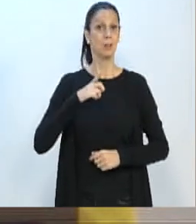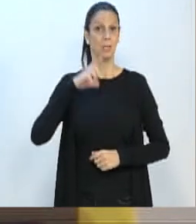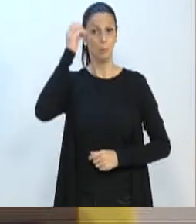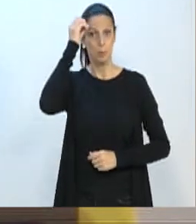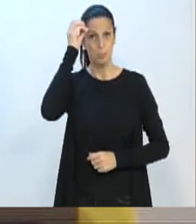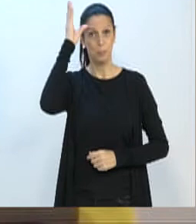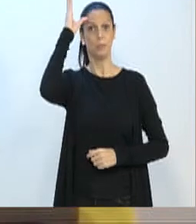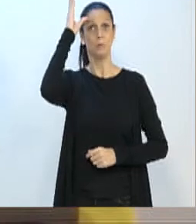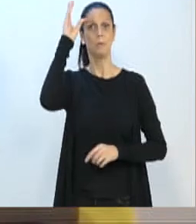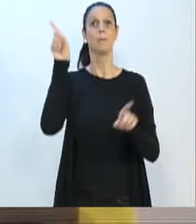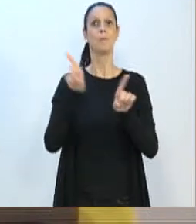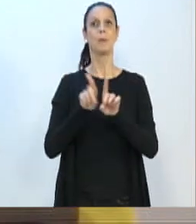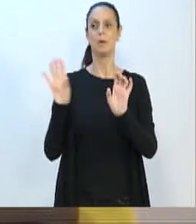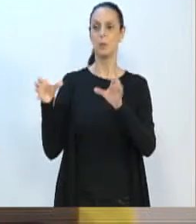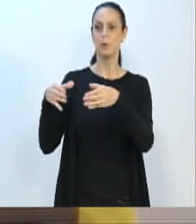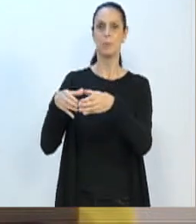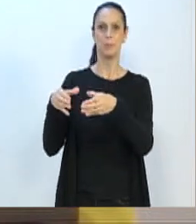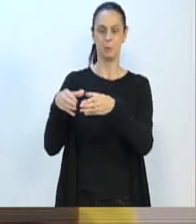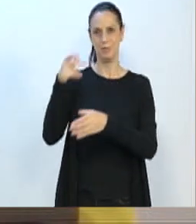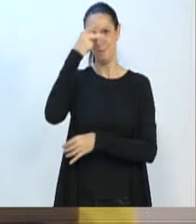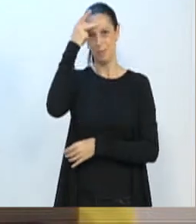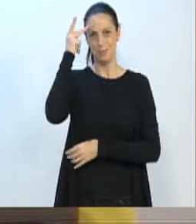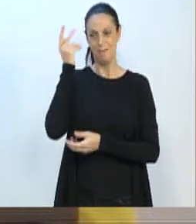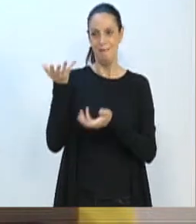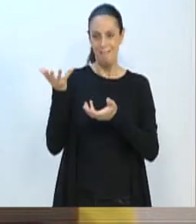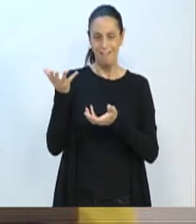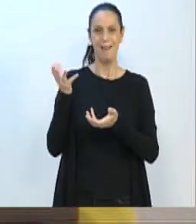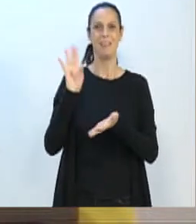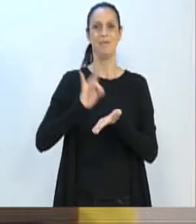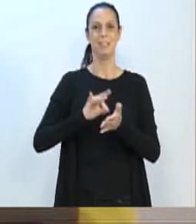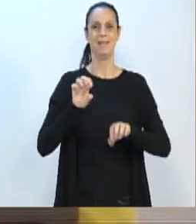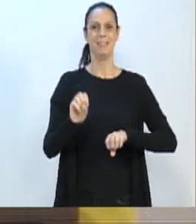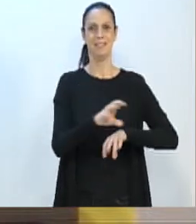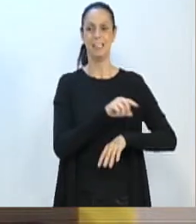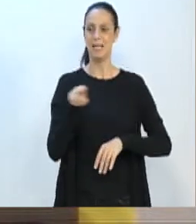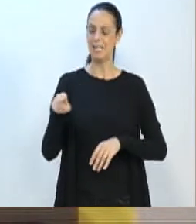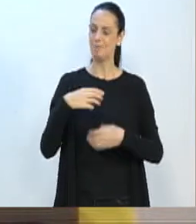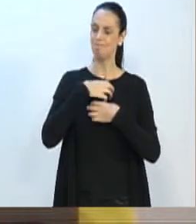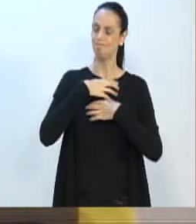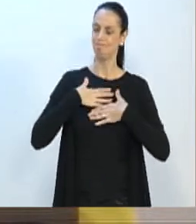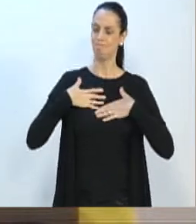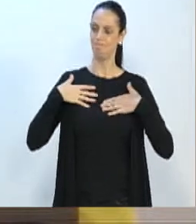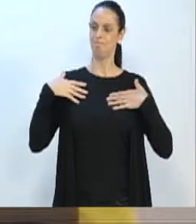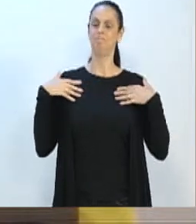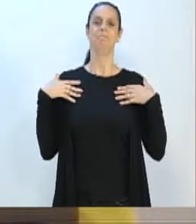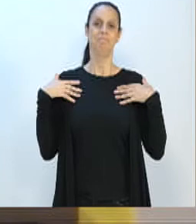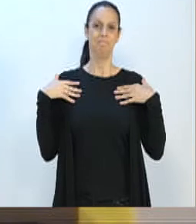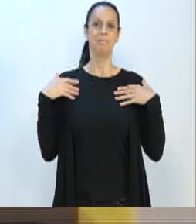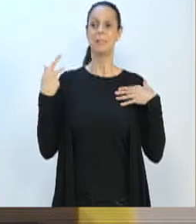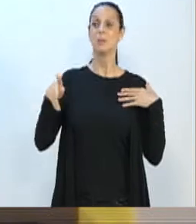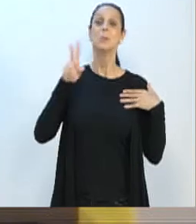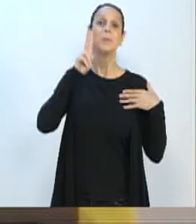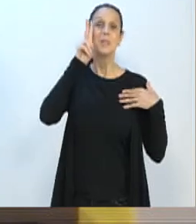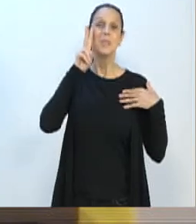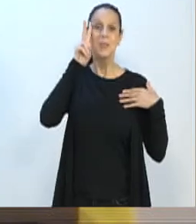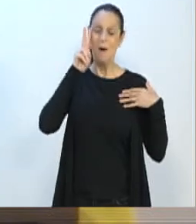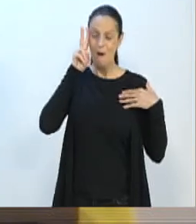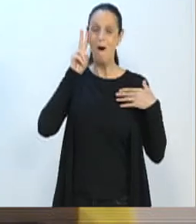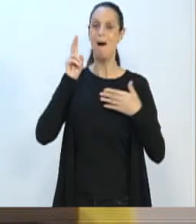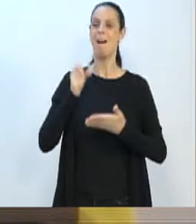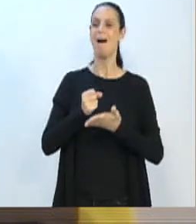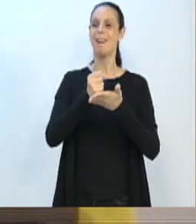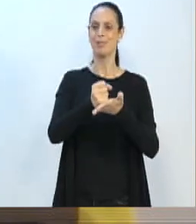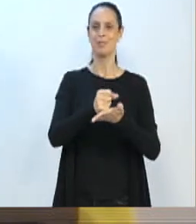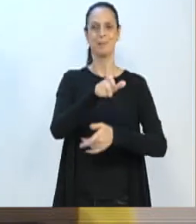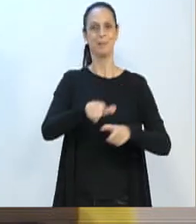nós temos a força de trabalho, que são essas pessoas, né, que se orgulhariam, vamos dizer assim, de ter na sua história, ter contribuído para